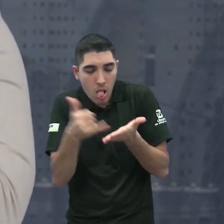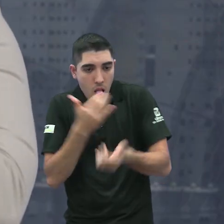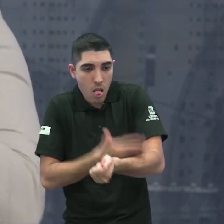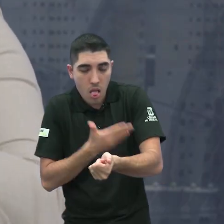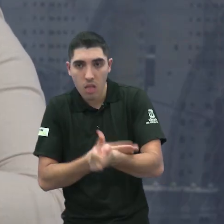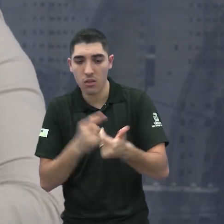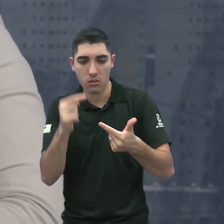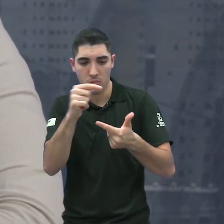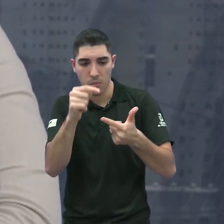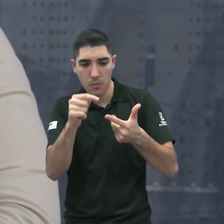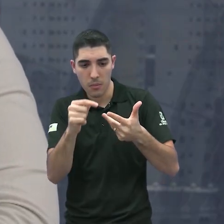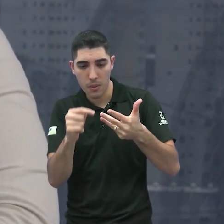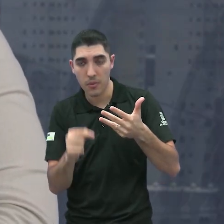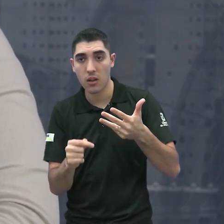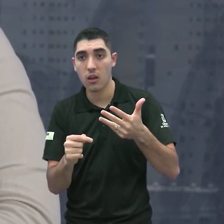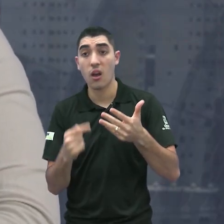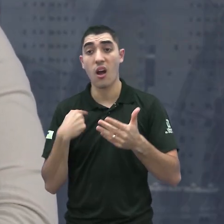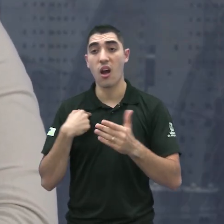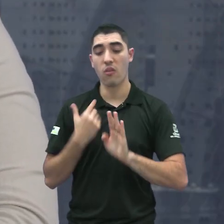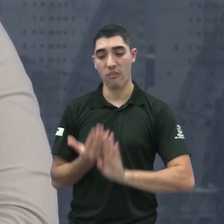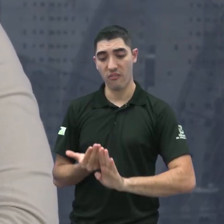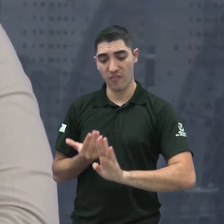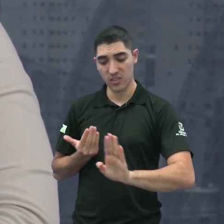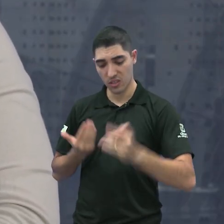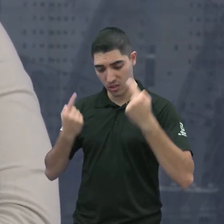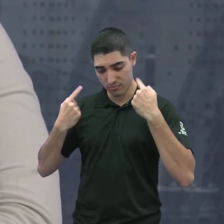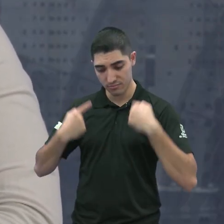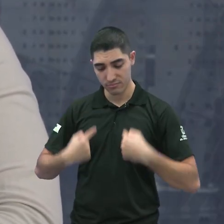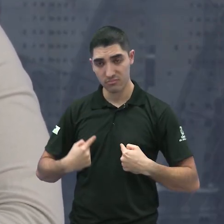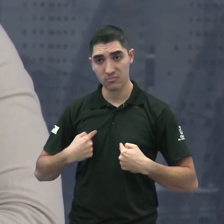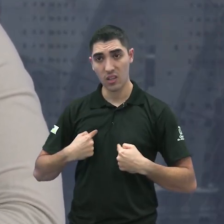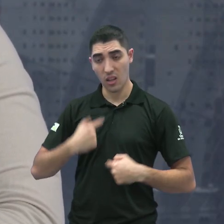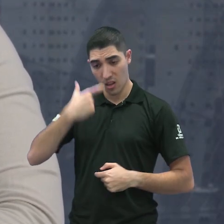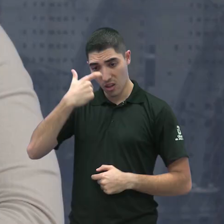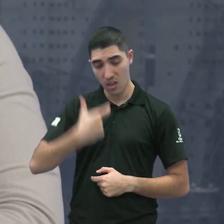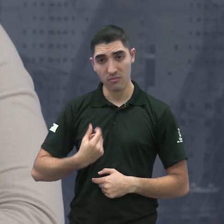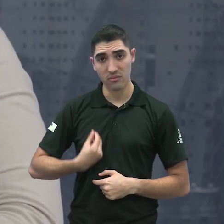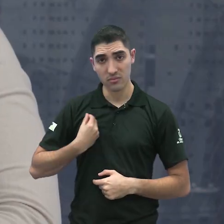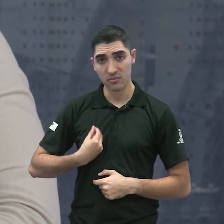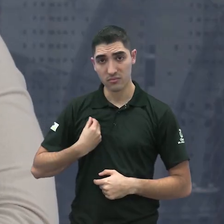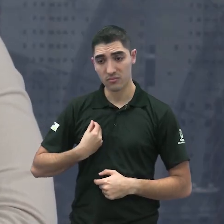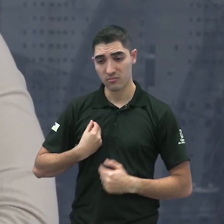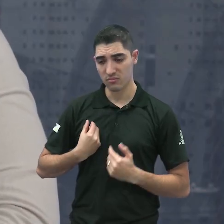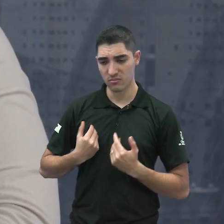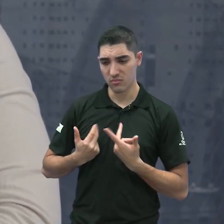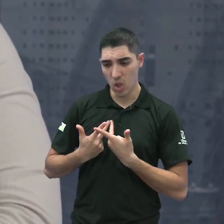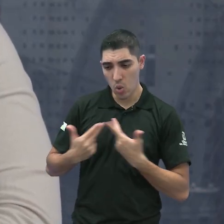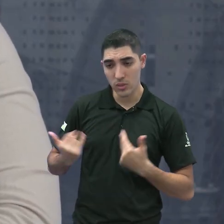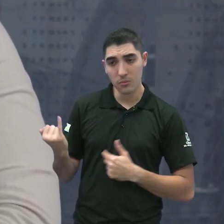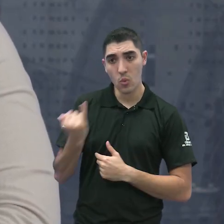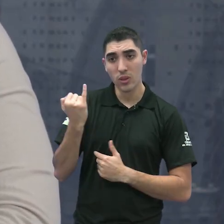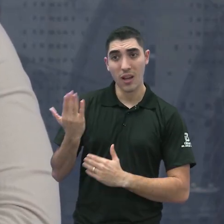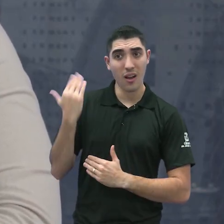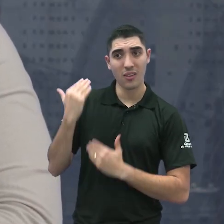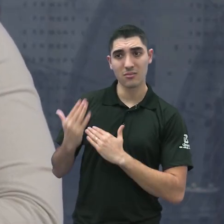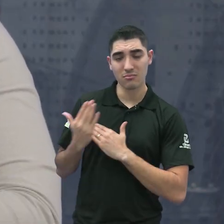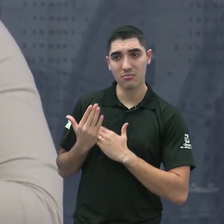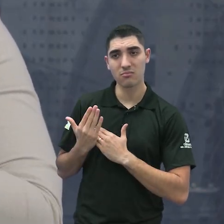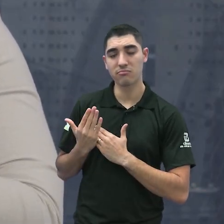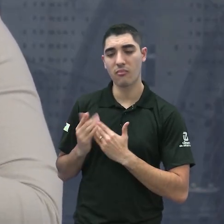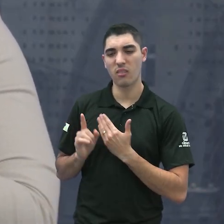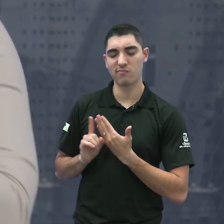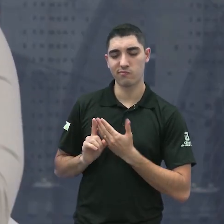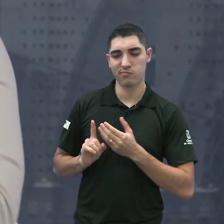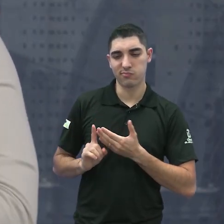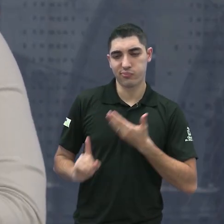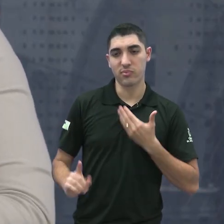tantos subterfúgios que o afastam dele mesmo, o afastam daquilo que é significativo para a sua vida, enfim, os